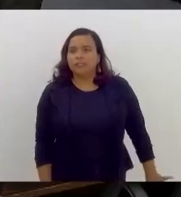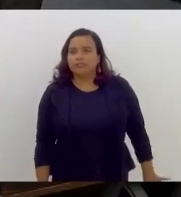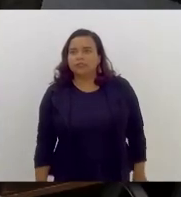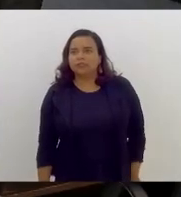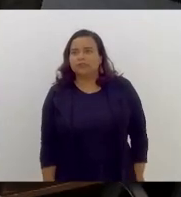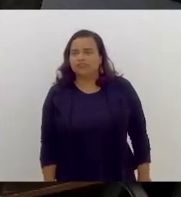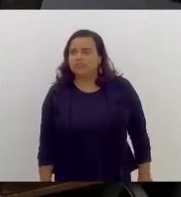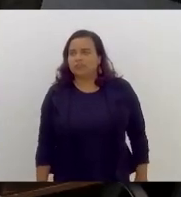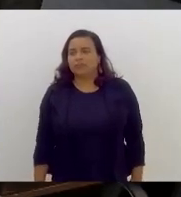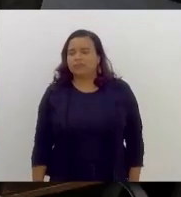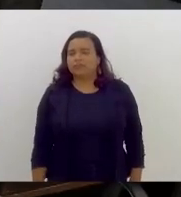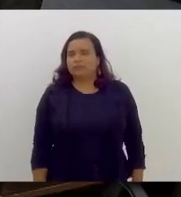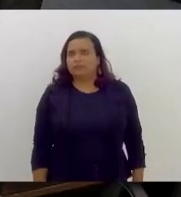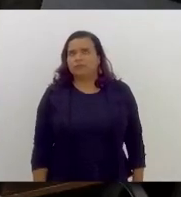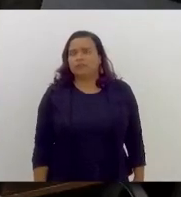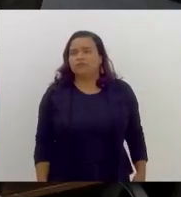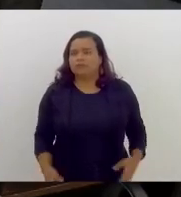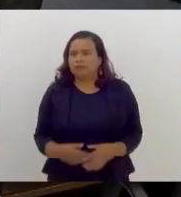Presidência vai